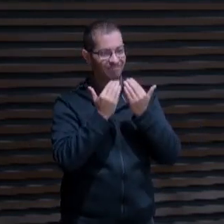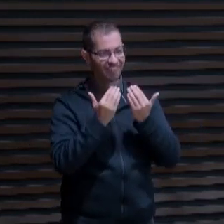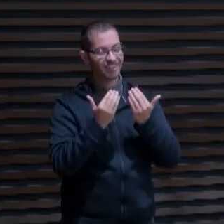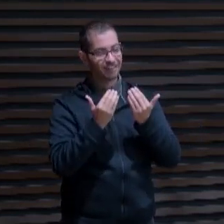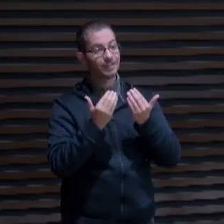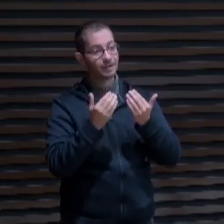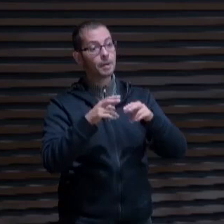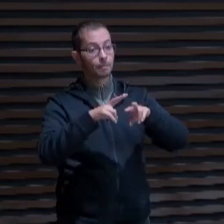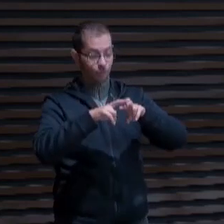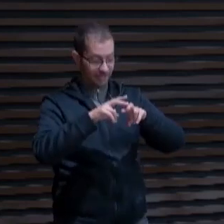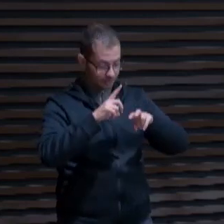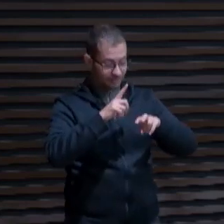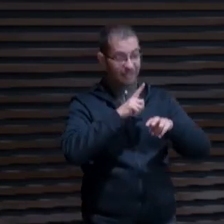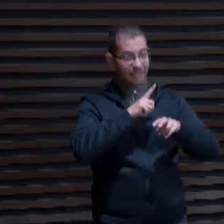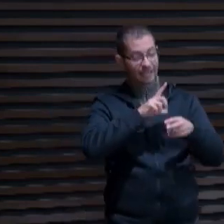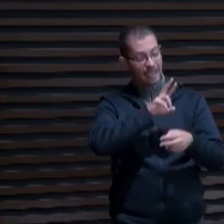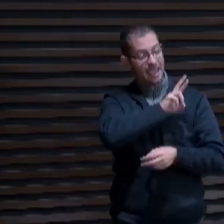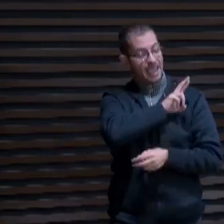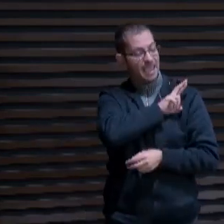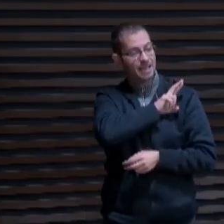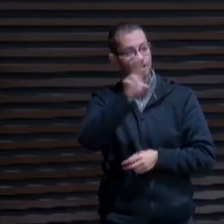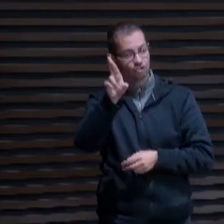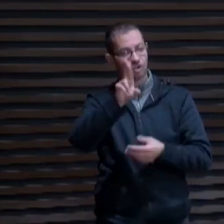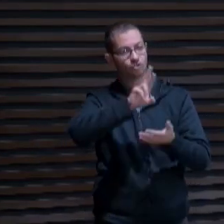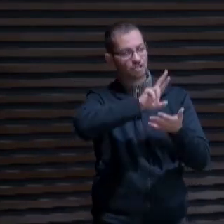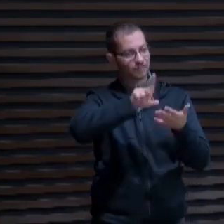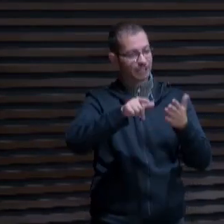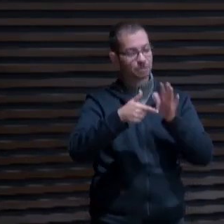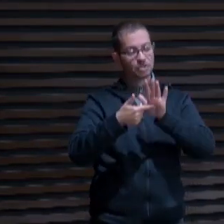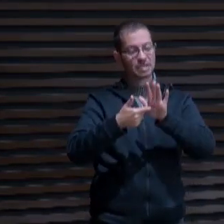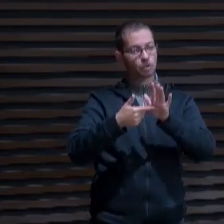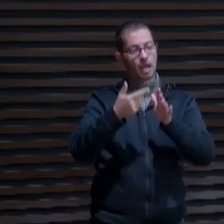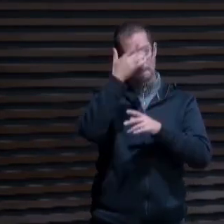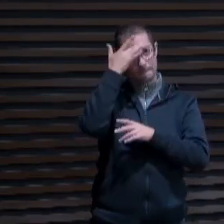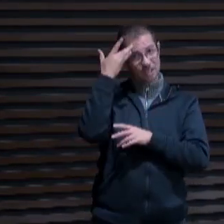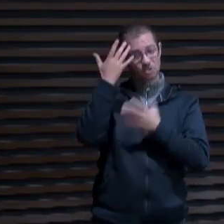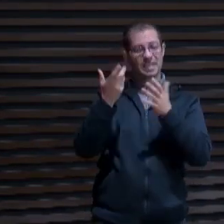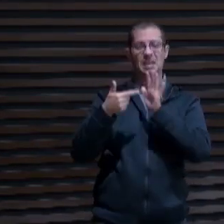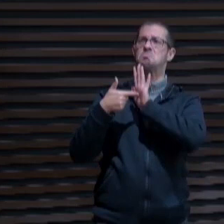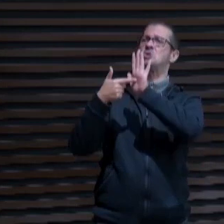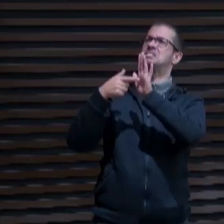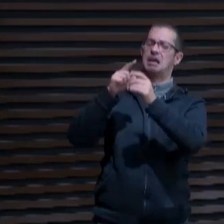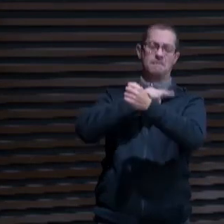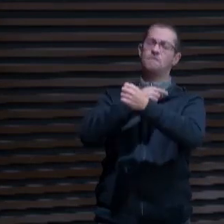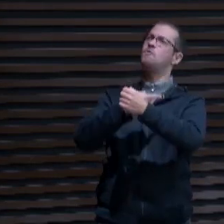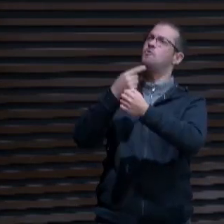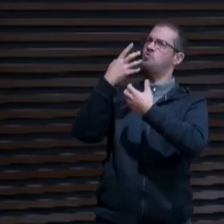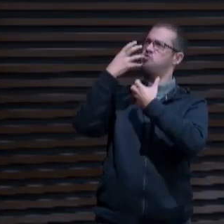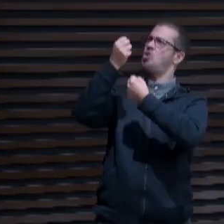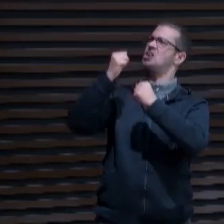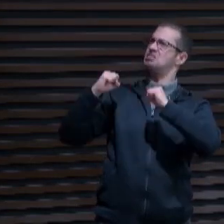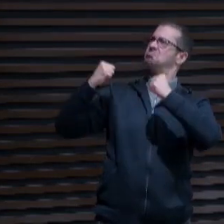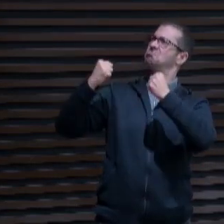múltiplas religiões e o homem sempre tentando fazer alguma coisa por merecer, porque ele rejeita a graça de